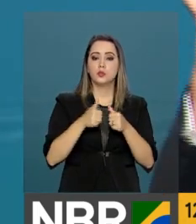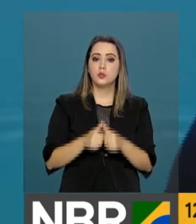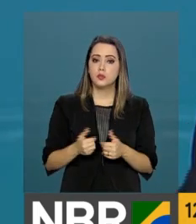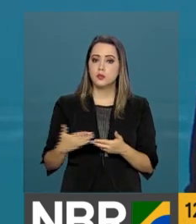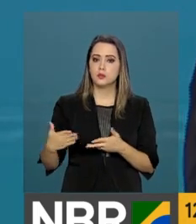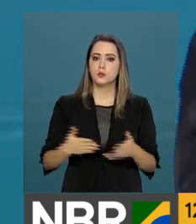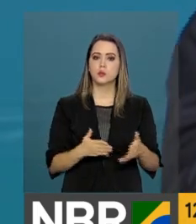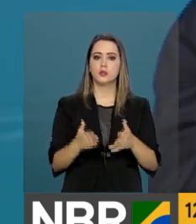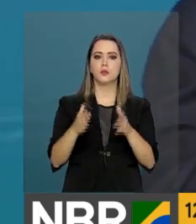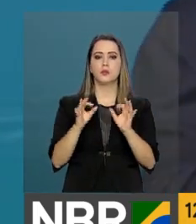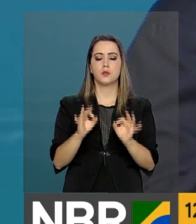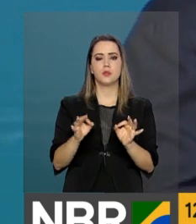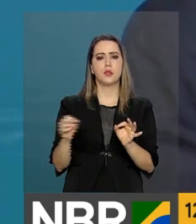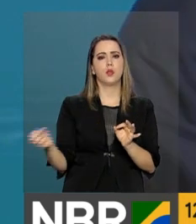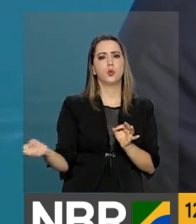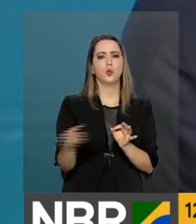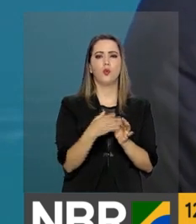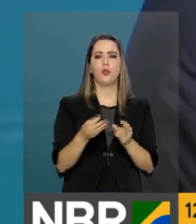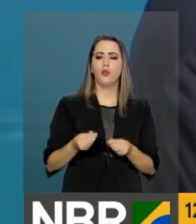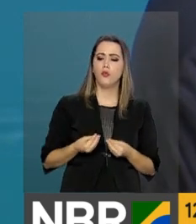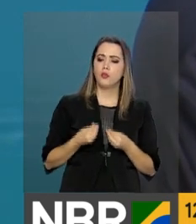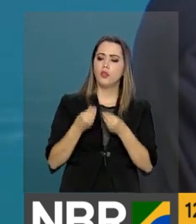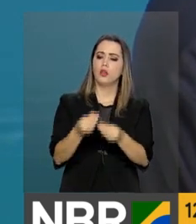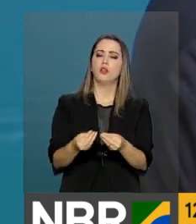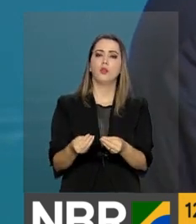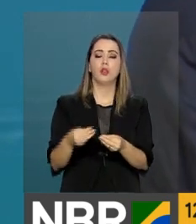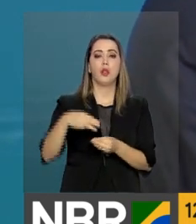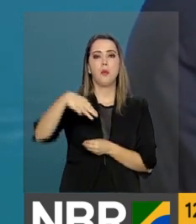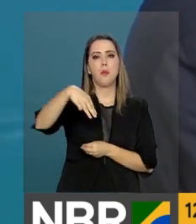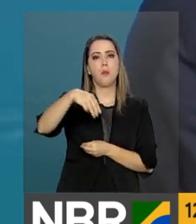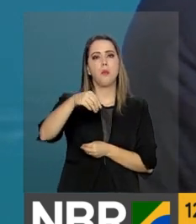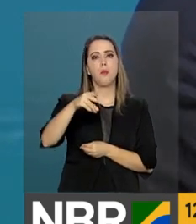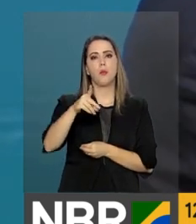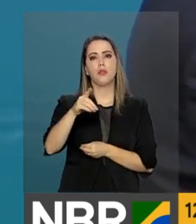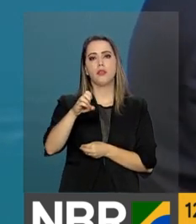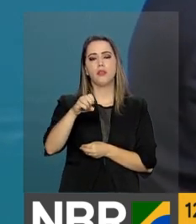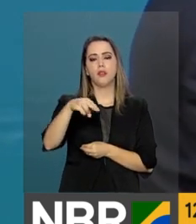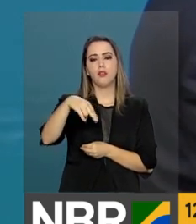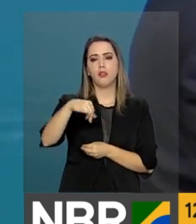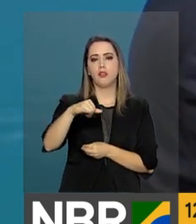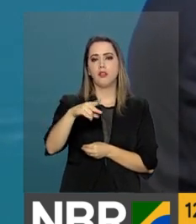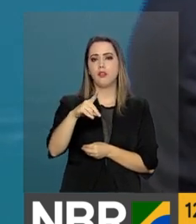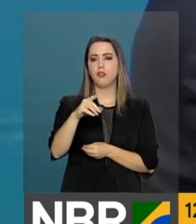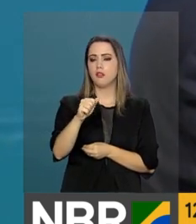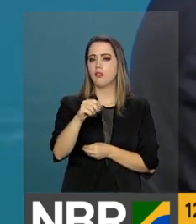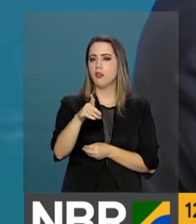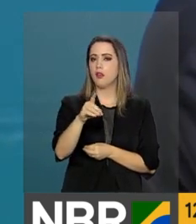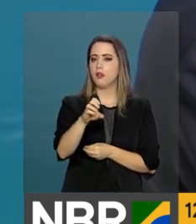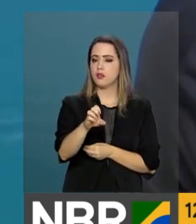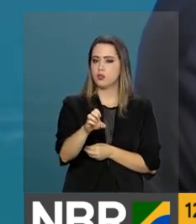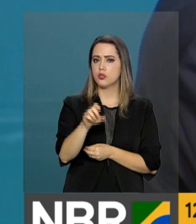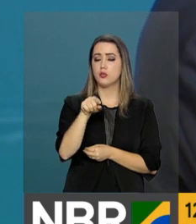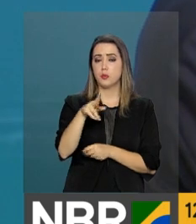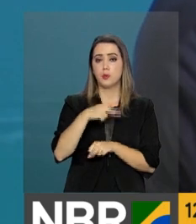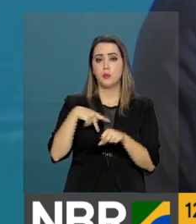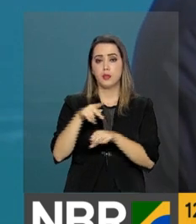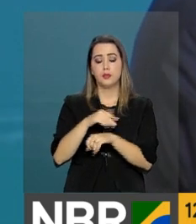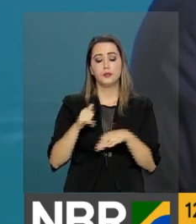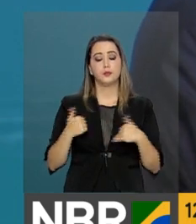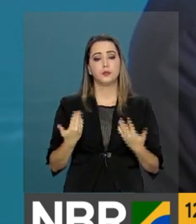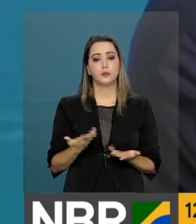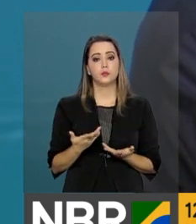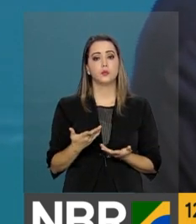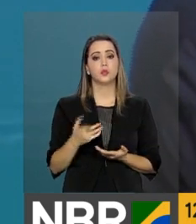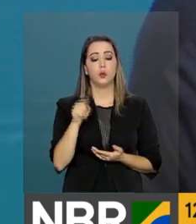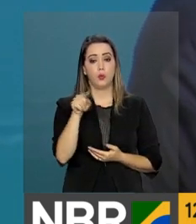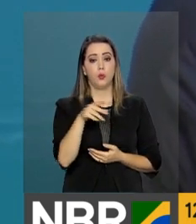no mundo moderno, trazendo a modernidade para o país. Quando o Gilberto Kassab